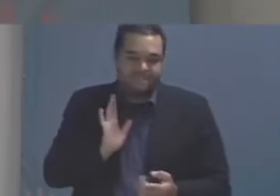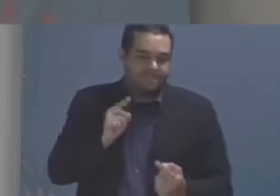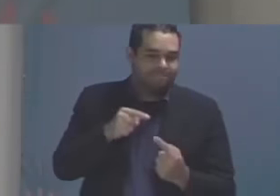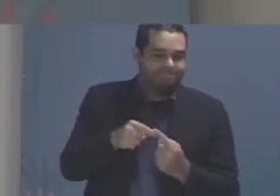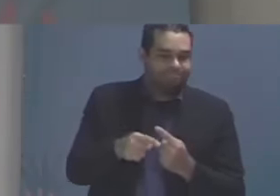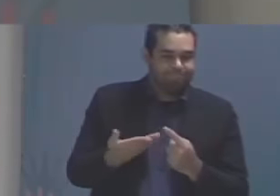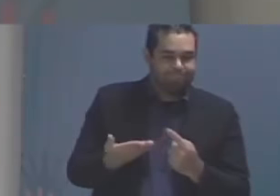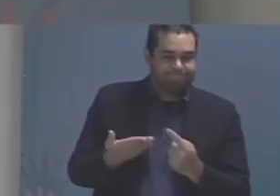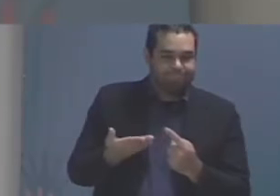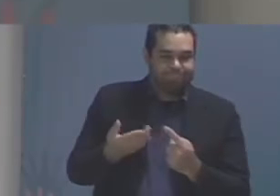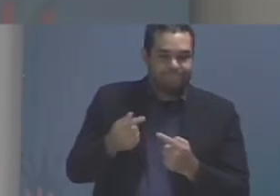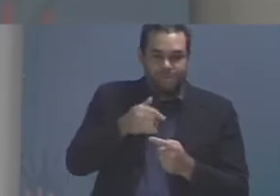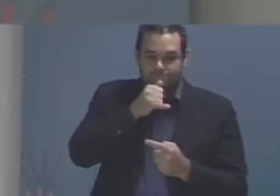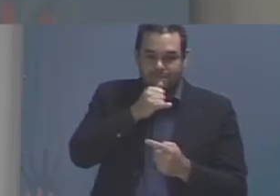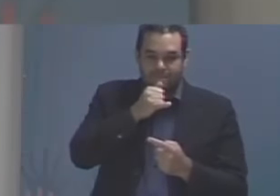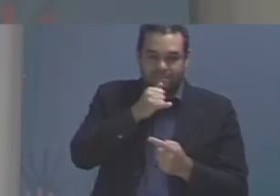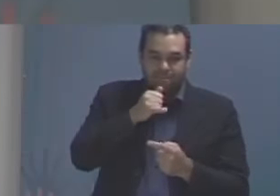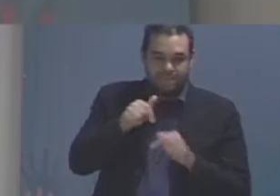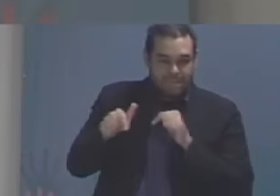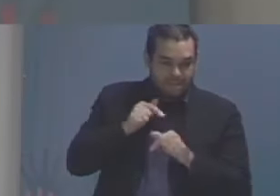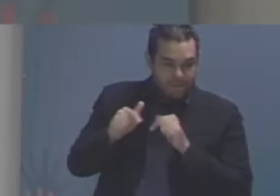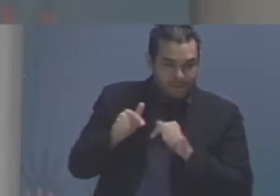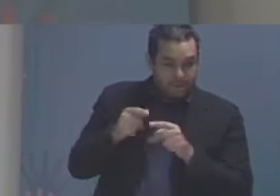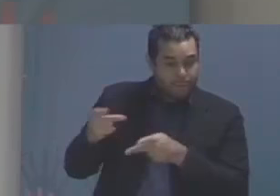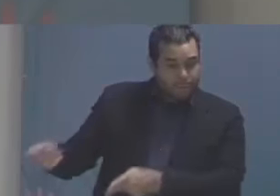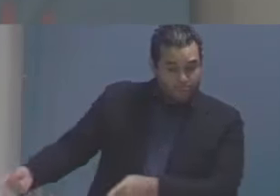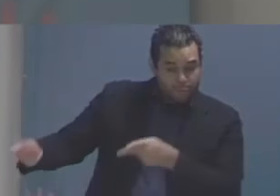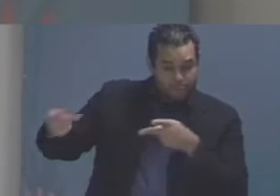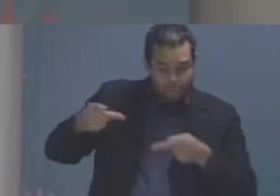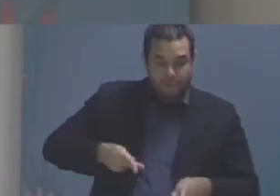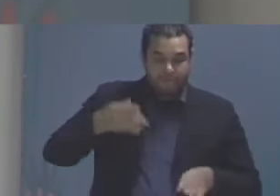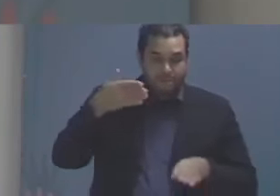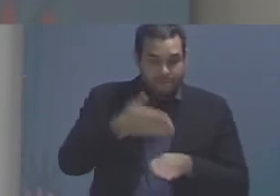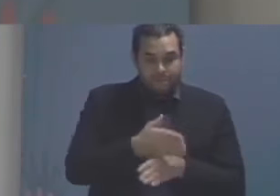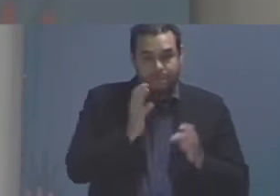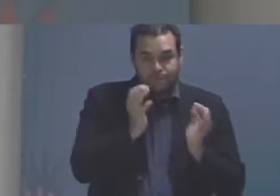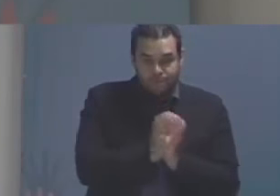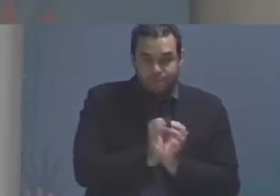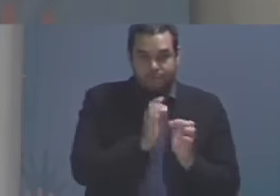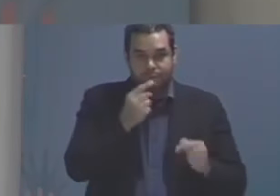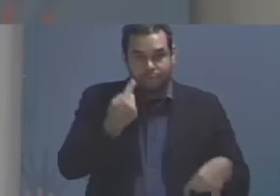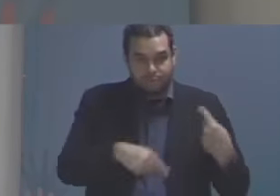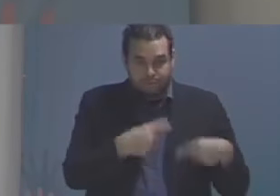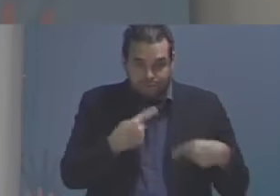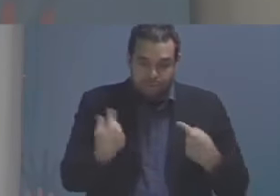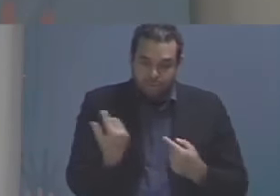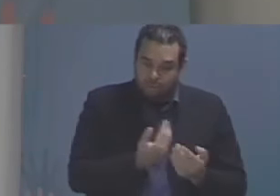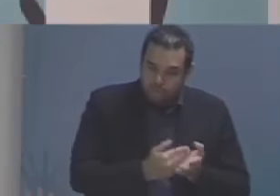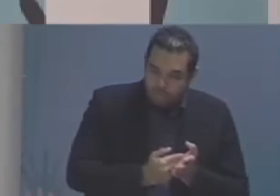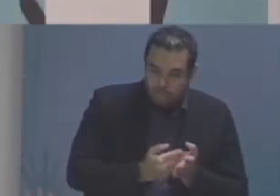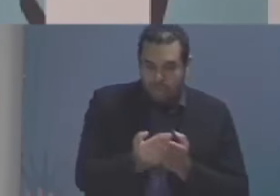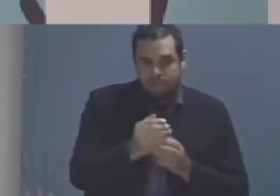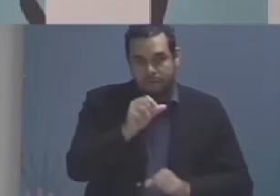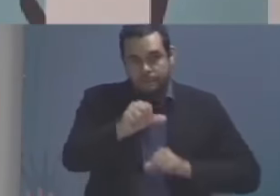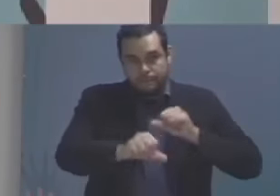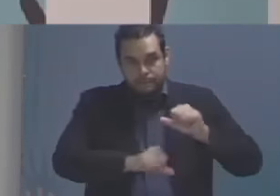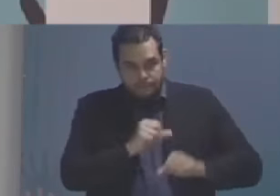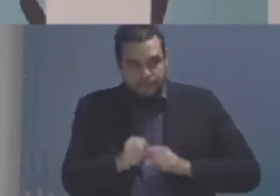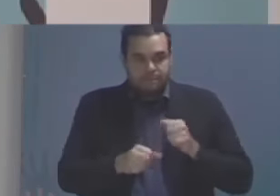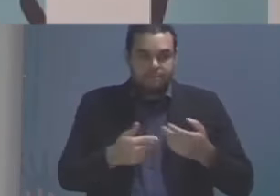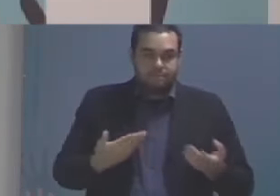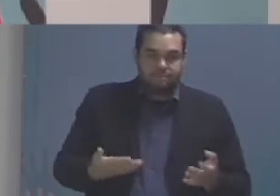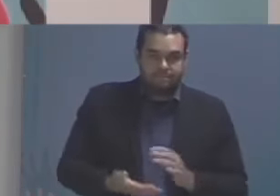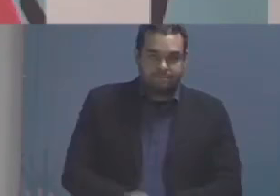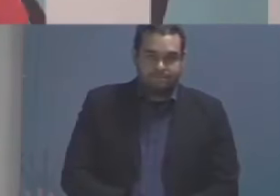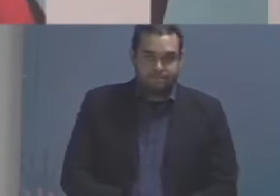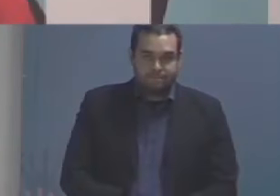que vai acertar no lugar errado. Então, já convido você para fazer parte desse grupo que vai discutir para que a gente inicie justamente essa reforma necessária. Obrigado,